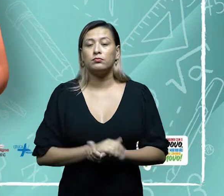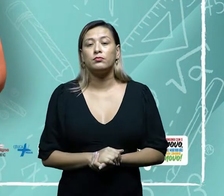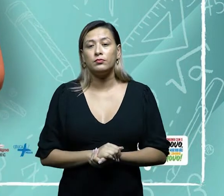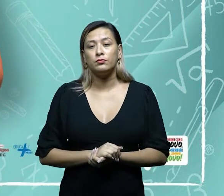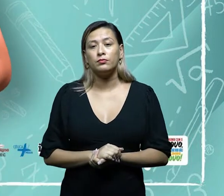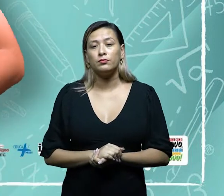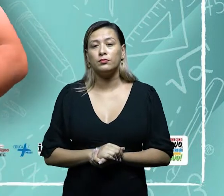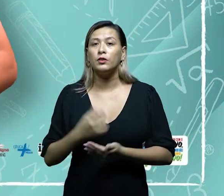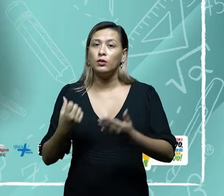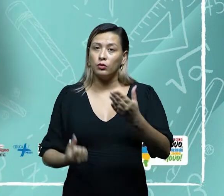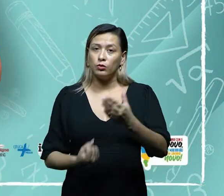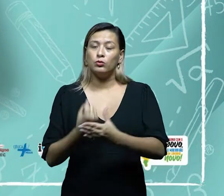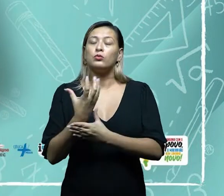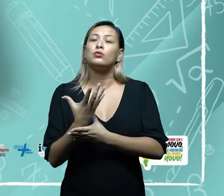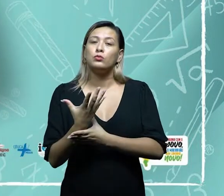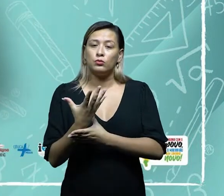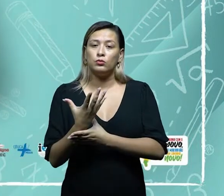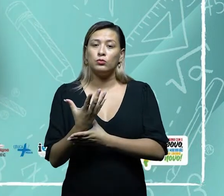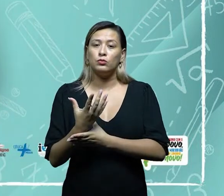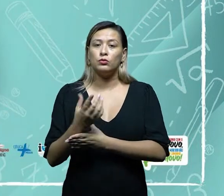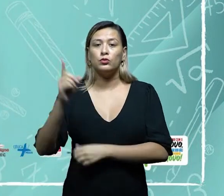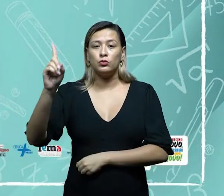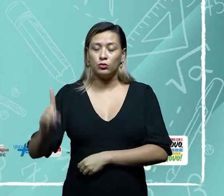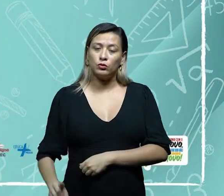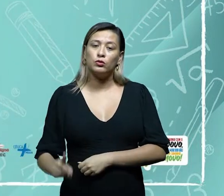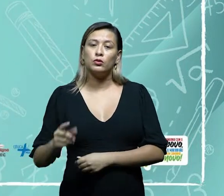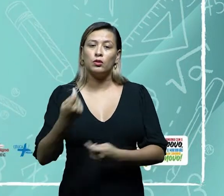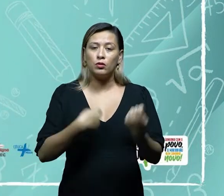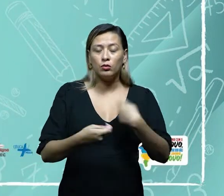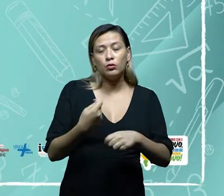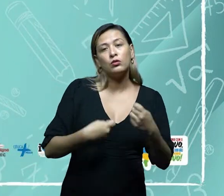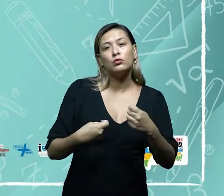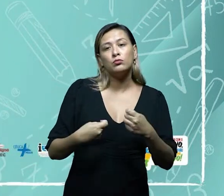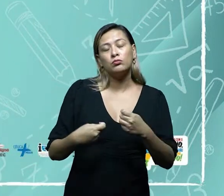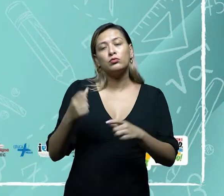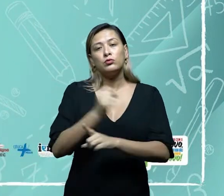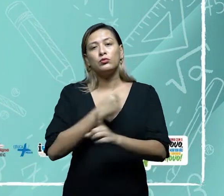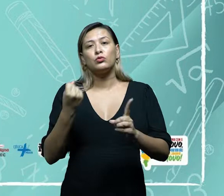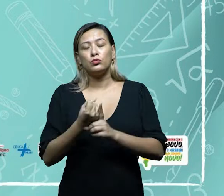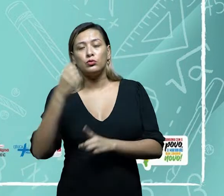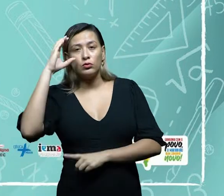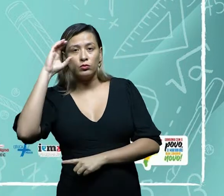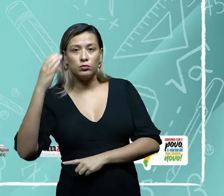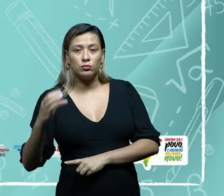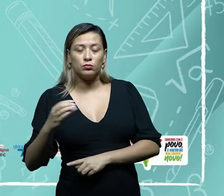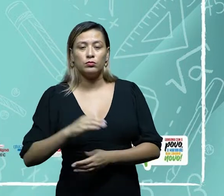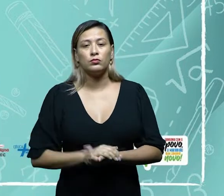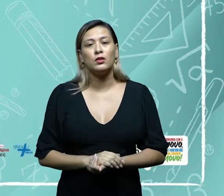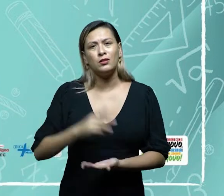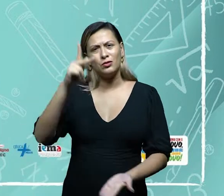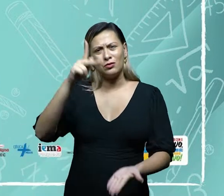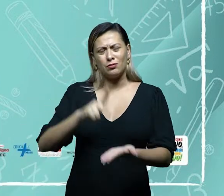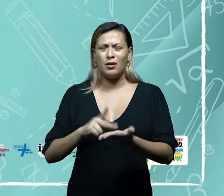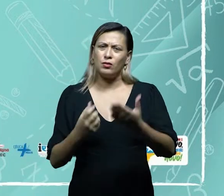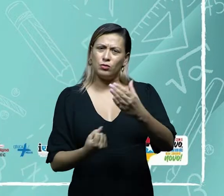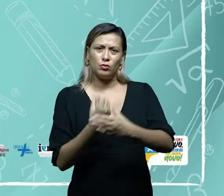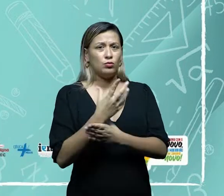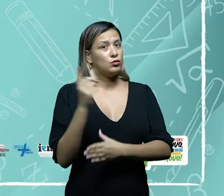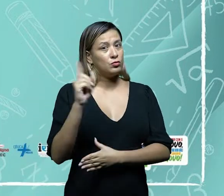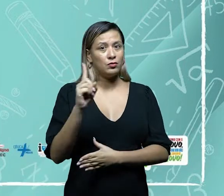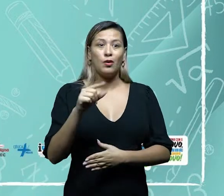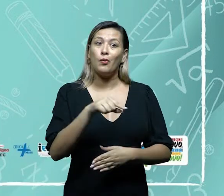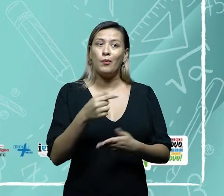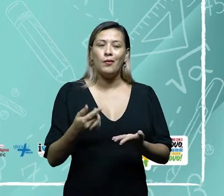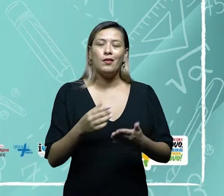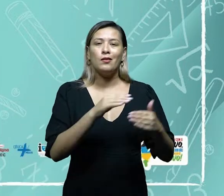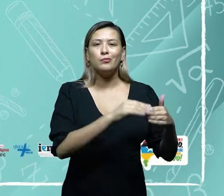surge, de fato, né, esses direitos econômicos, sociais e culturais. Eles de fato não surgiram, eles foram